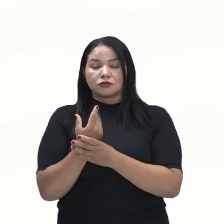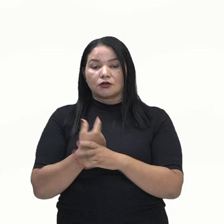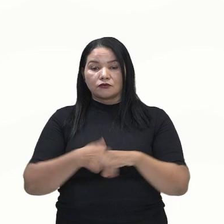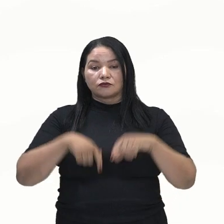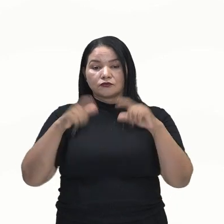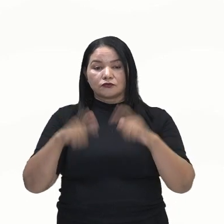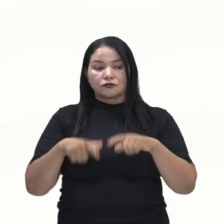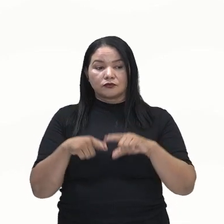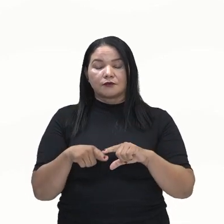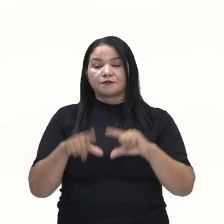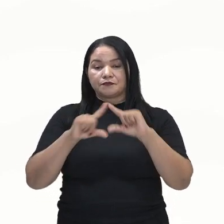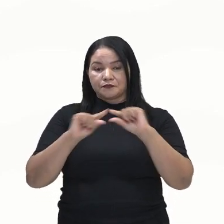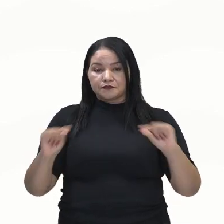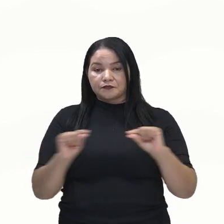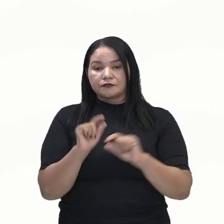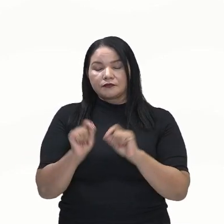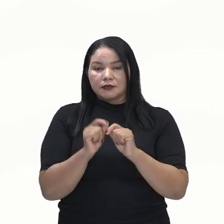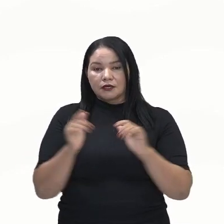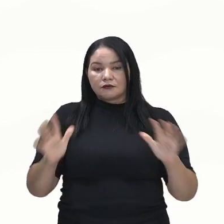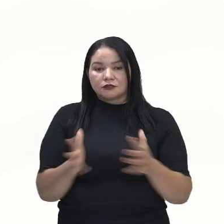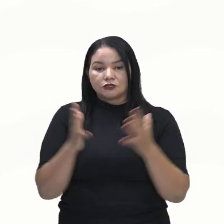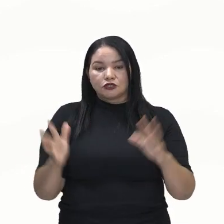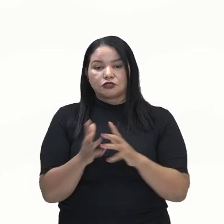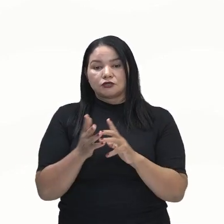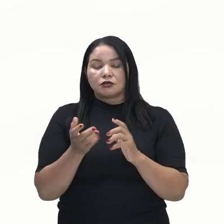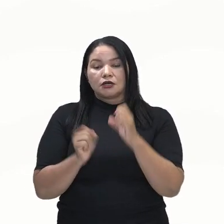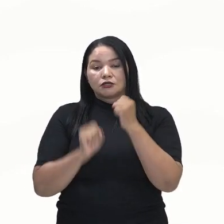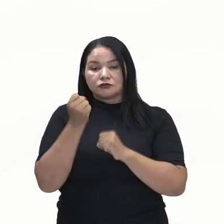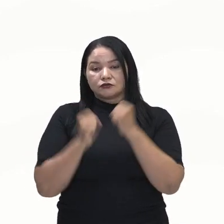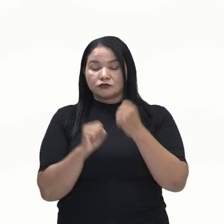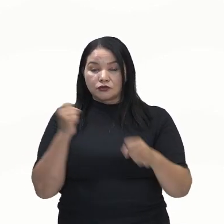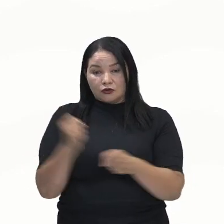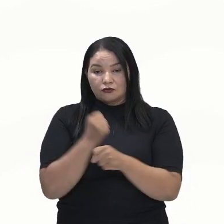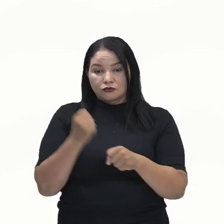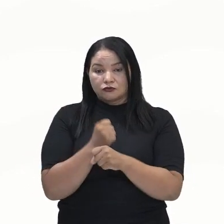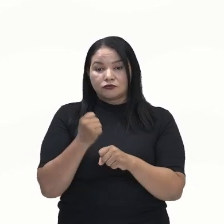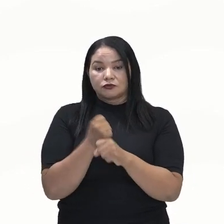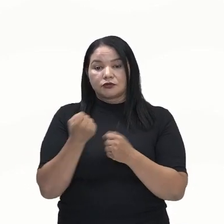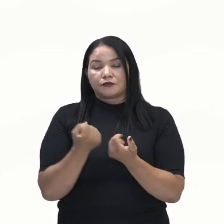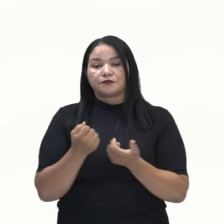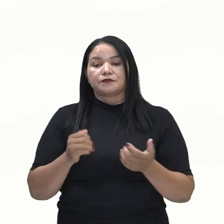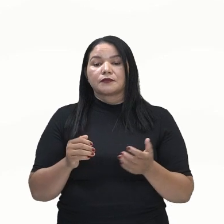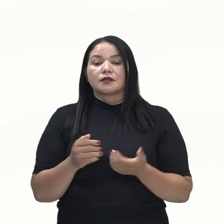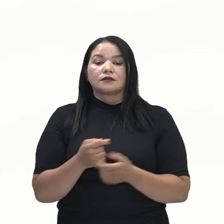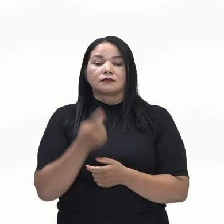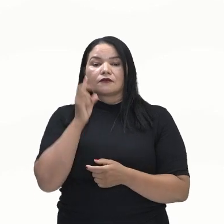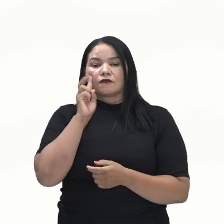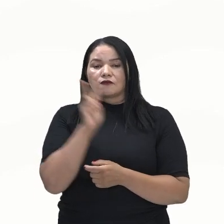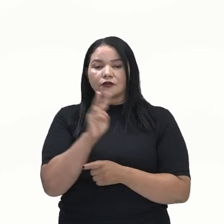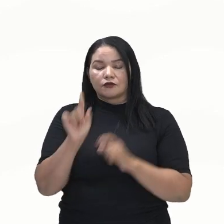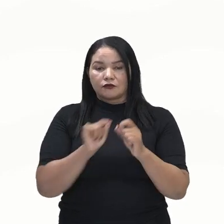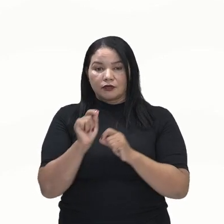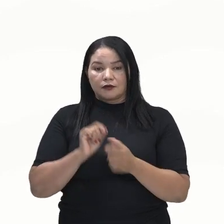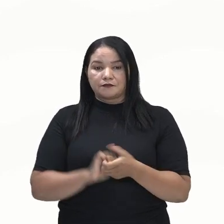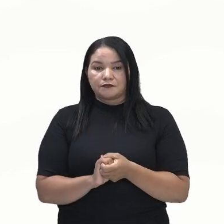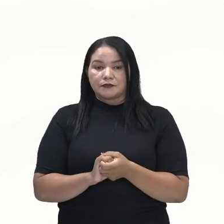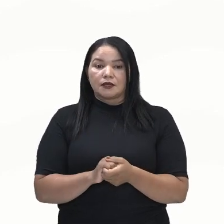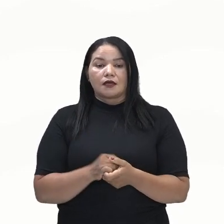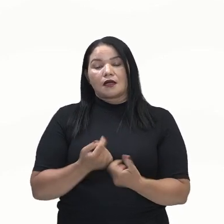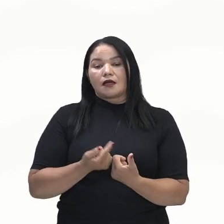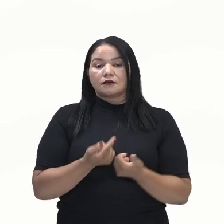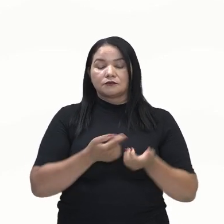vai ser um estímulo à indústria da construção civil. Observem que nós passamos aí pela questão da